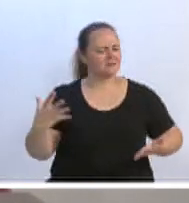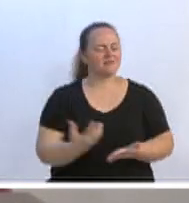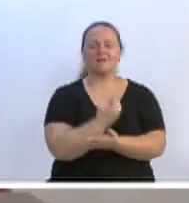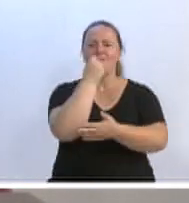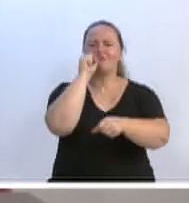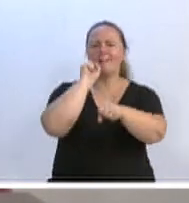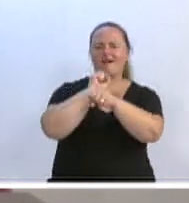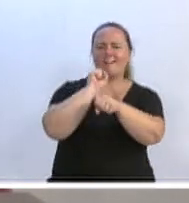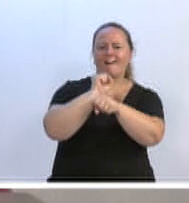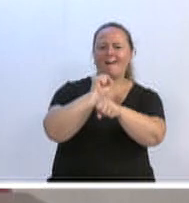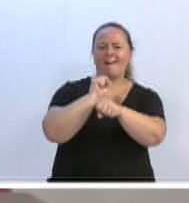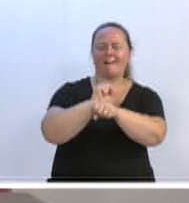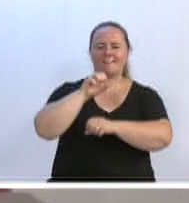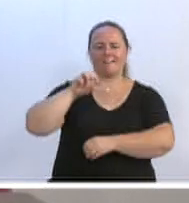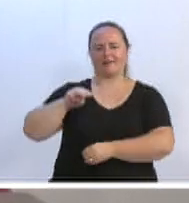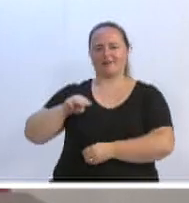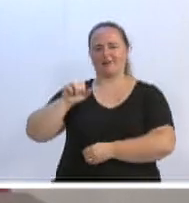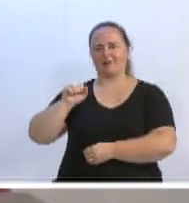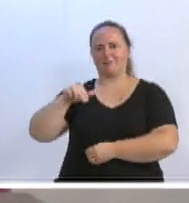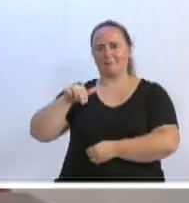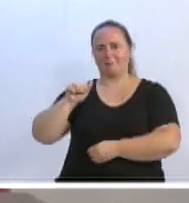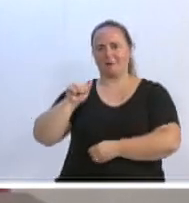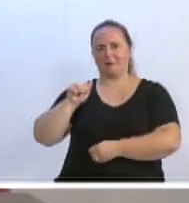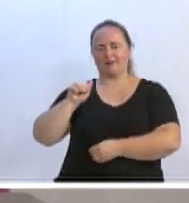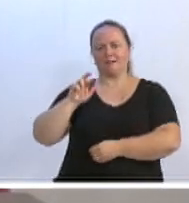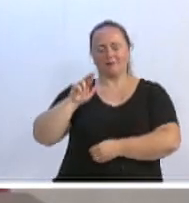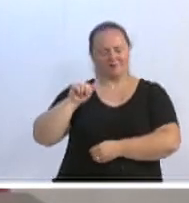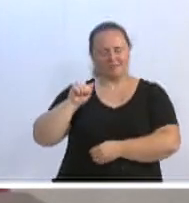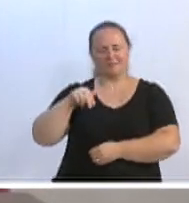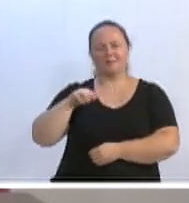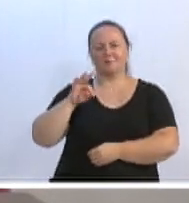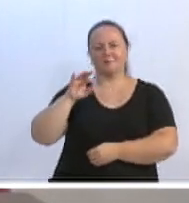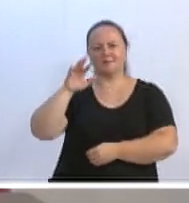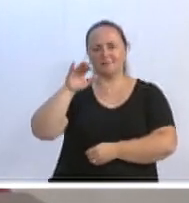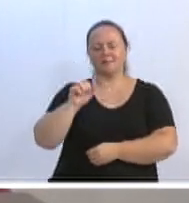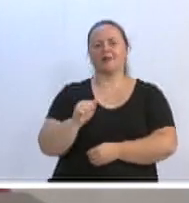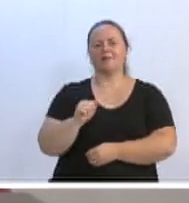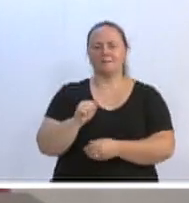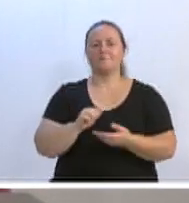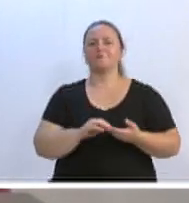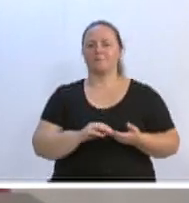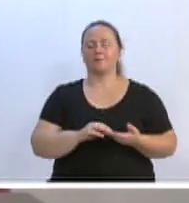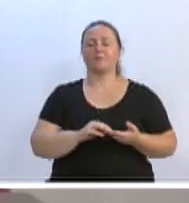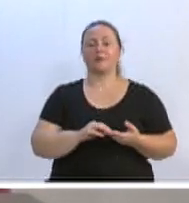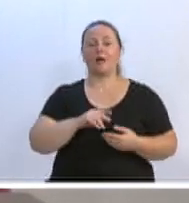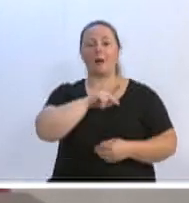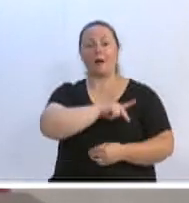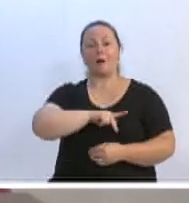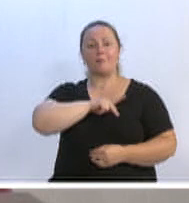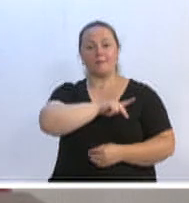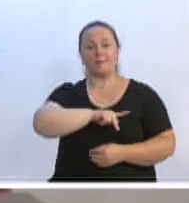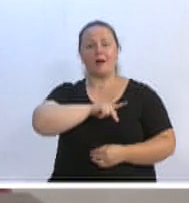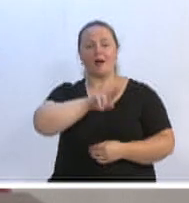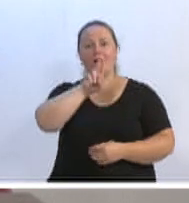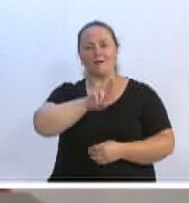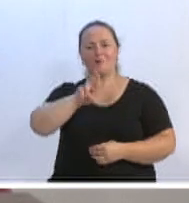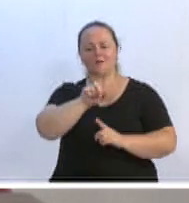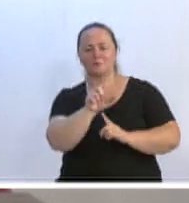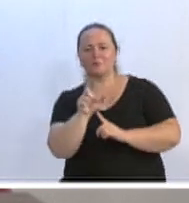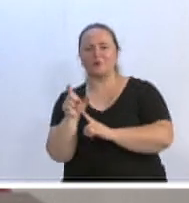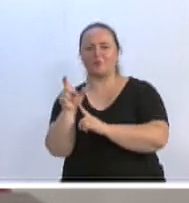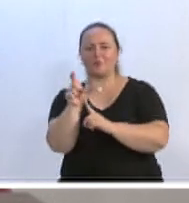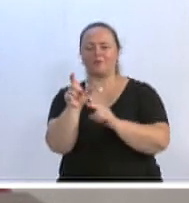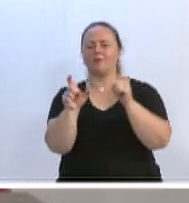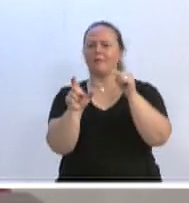Maranata é uma palavra em aramaico, usada pelo apóstolo Paulo para